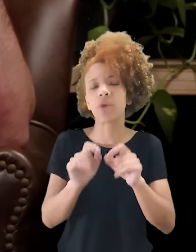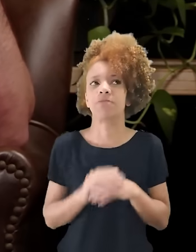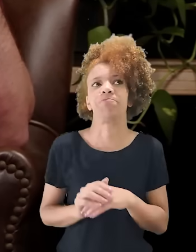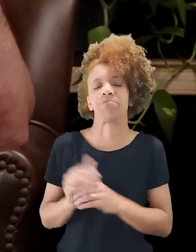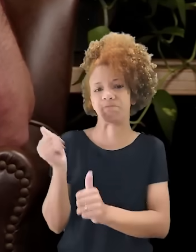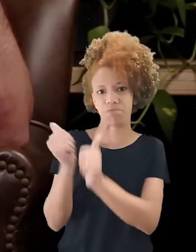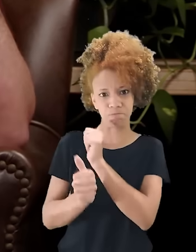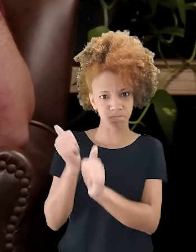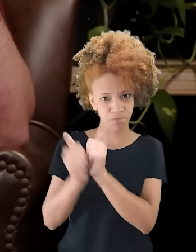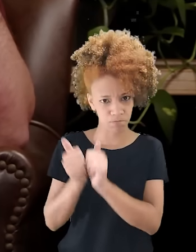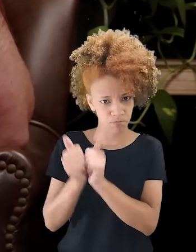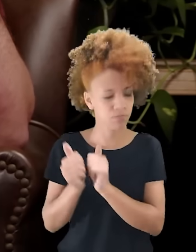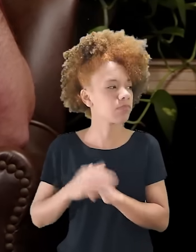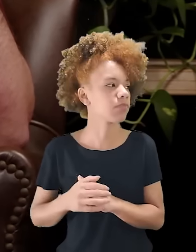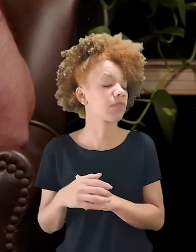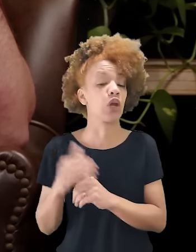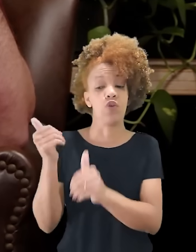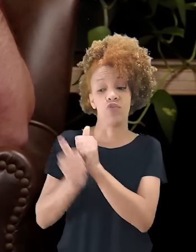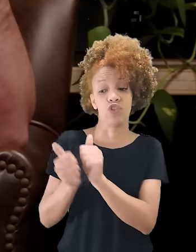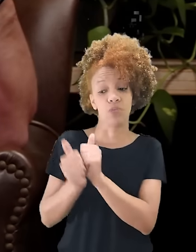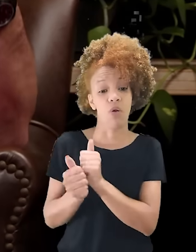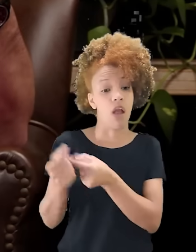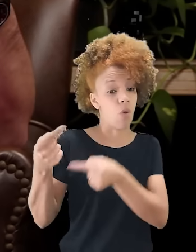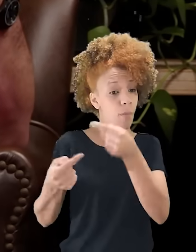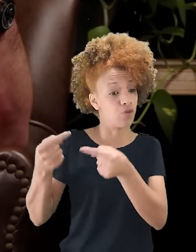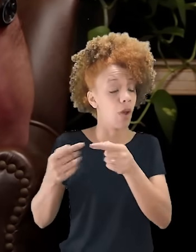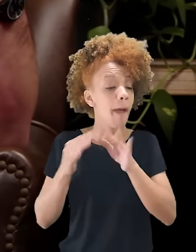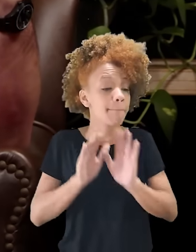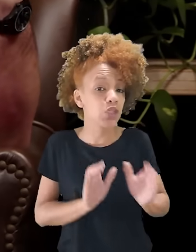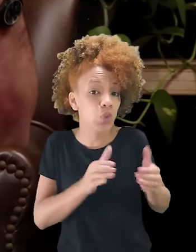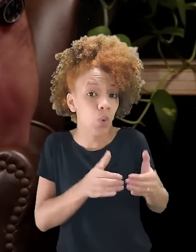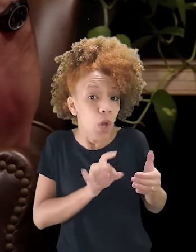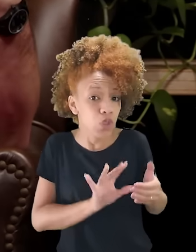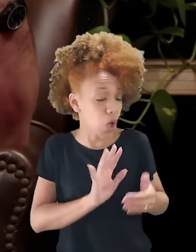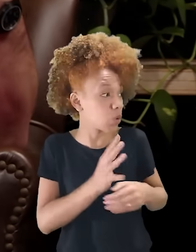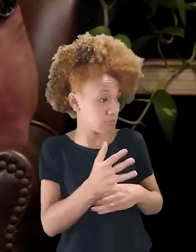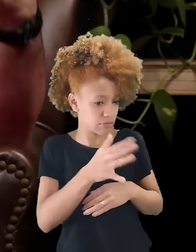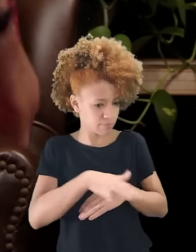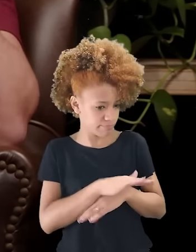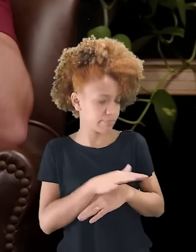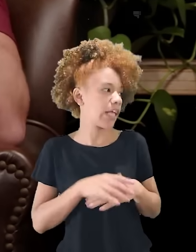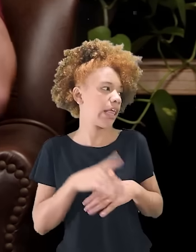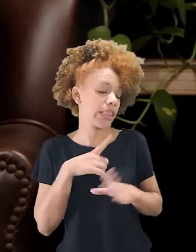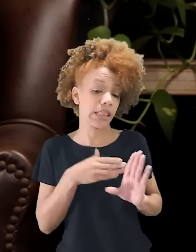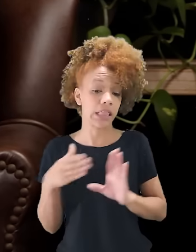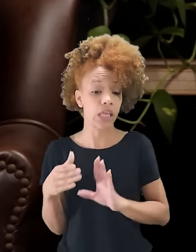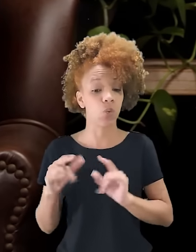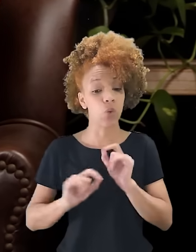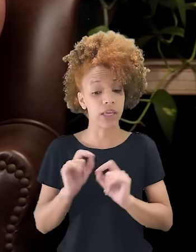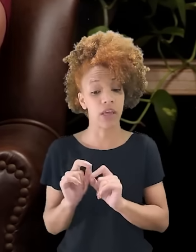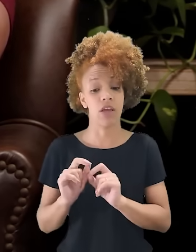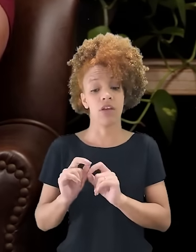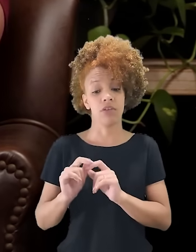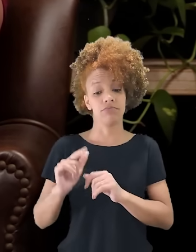futebol por mais que tenha um el o futebol é um lugar que é muito competitivo mas no grupo ele só funciona aqui o lateral direito ele precisa